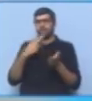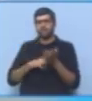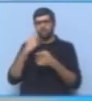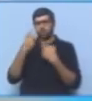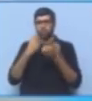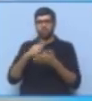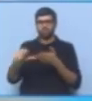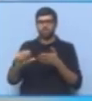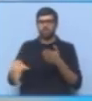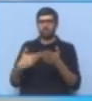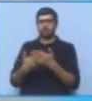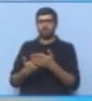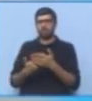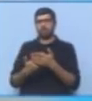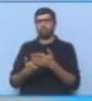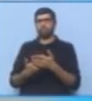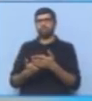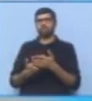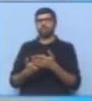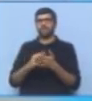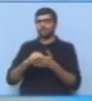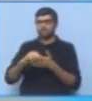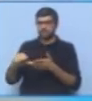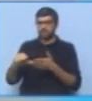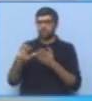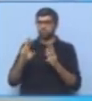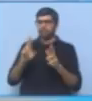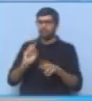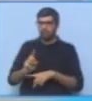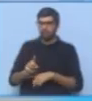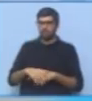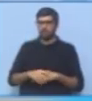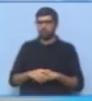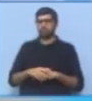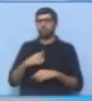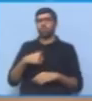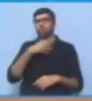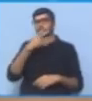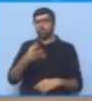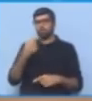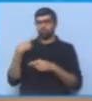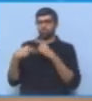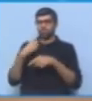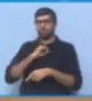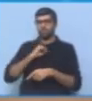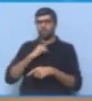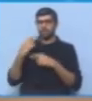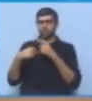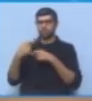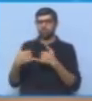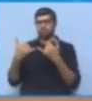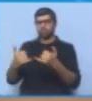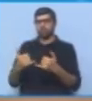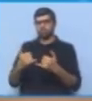que leva a desistir da esperança? Eu confesso que a minha geração e a geração que se